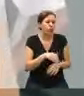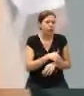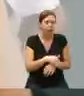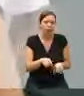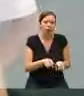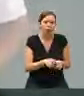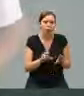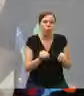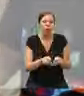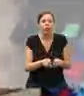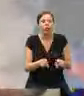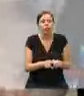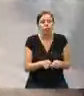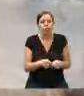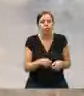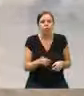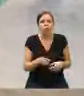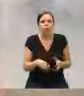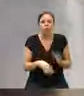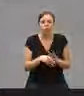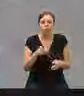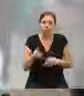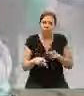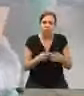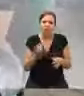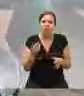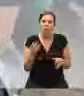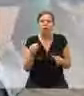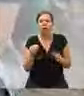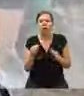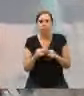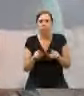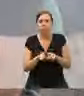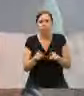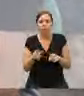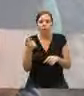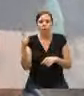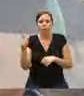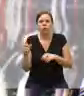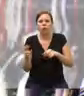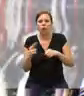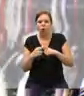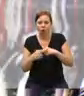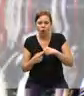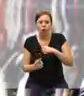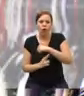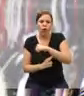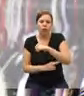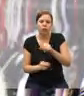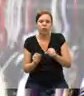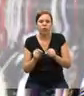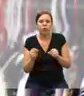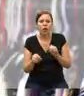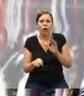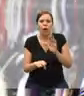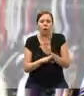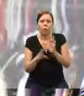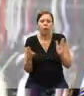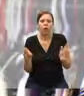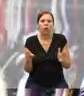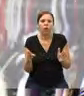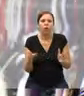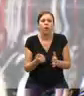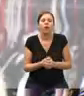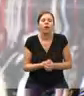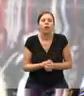e temos feito a interiorização dessas pessoas. Além de Boa Vista, Roraima, nós apoiamos um projeto em Campina Grande,